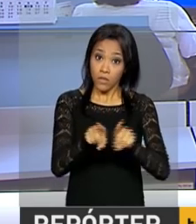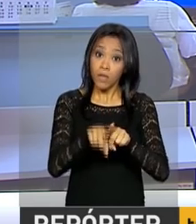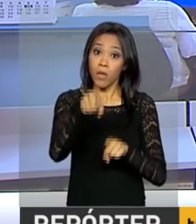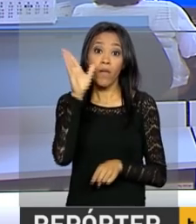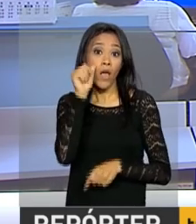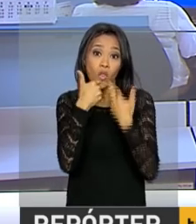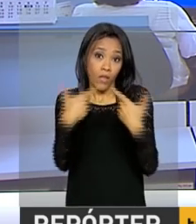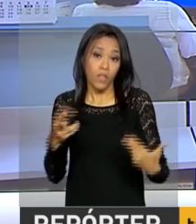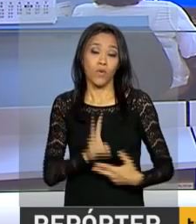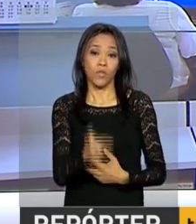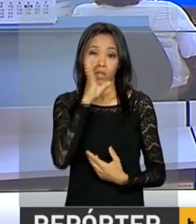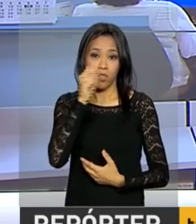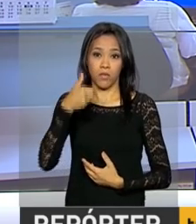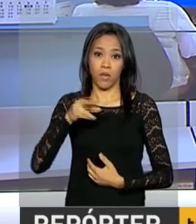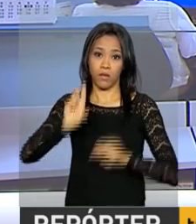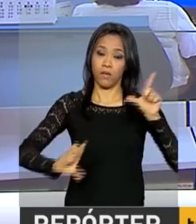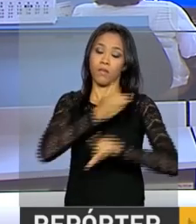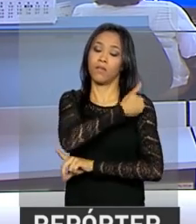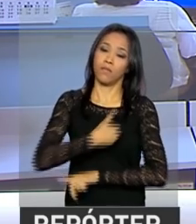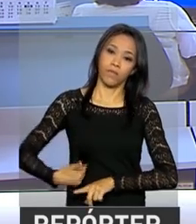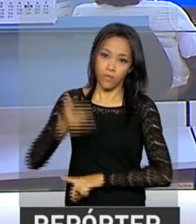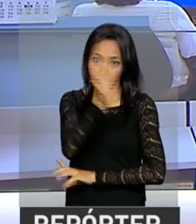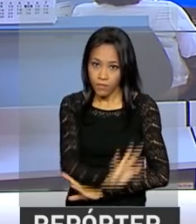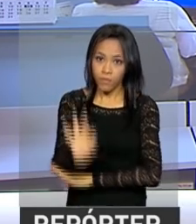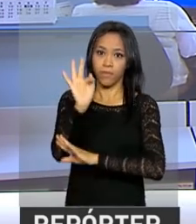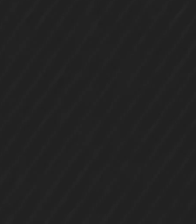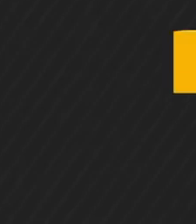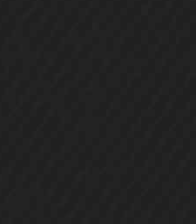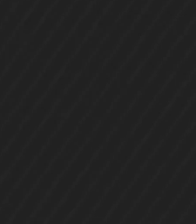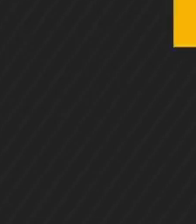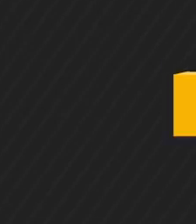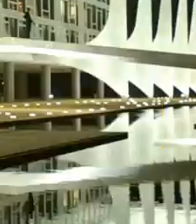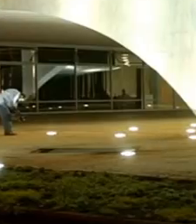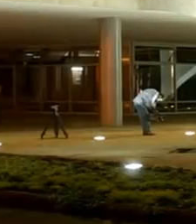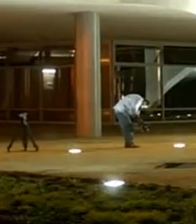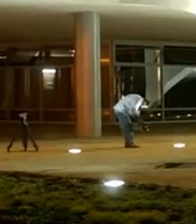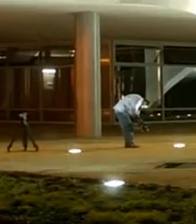em nossas redes sociais. Continue com a gente aqui na TV NBR. A TV do Governo Federal.